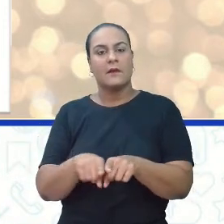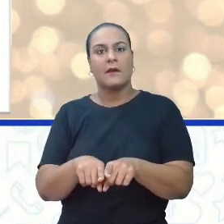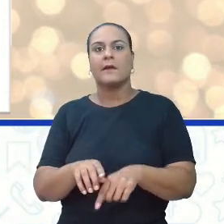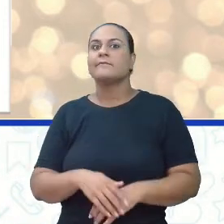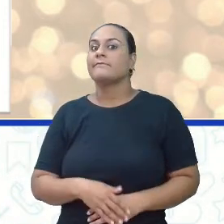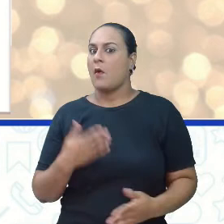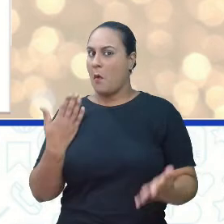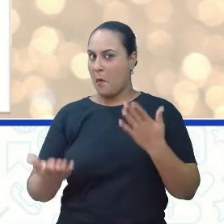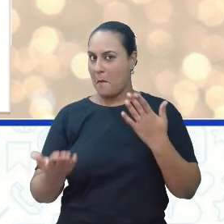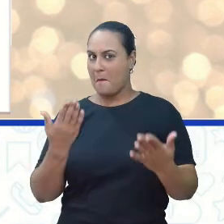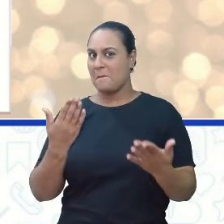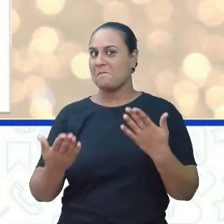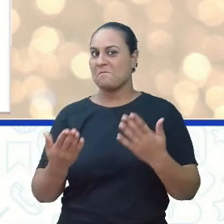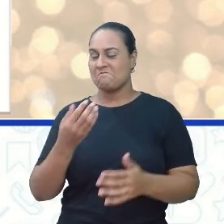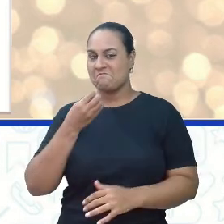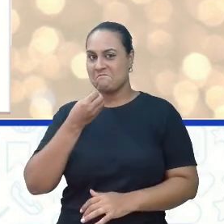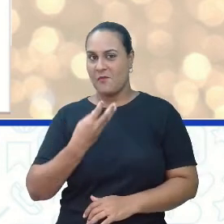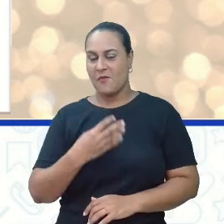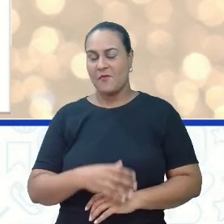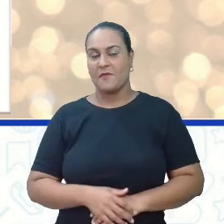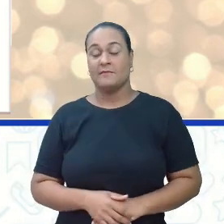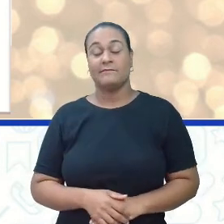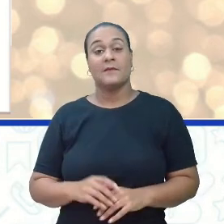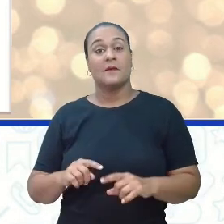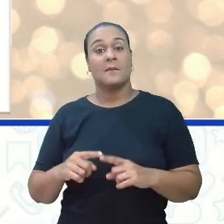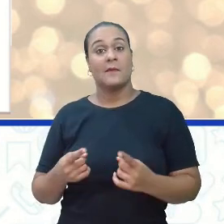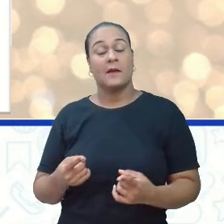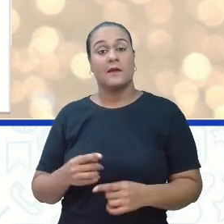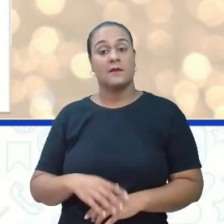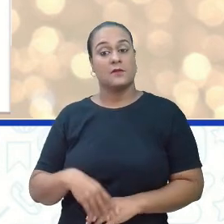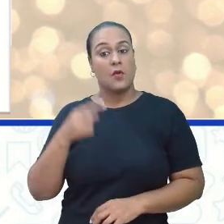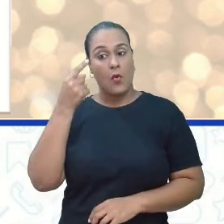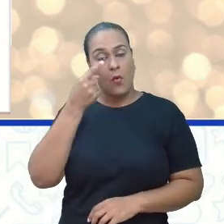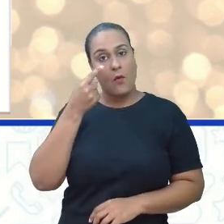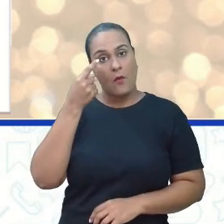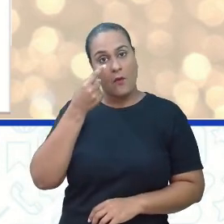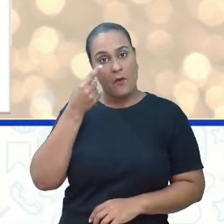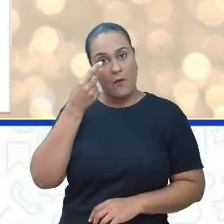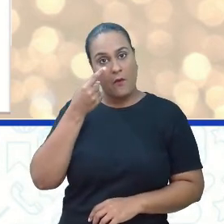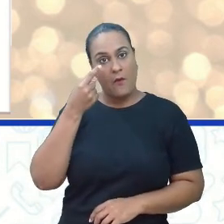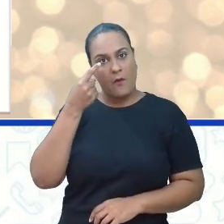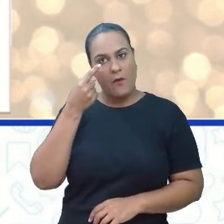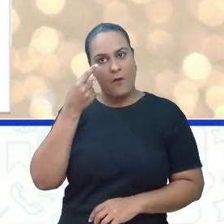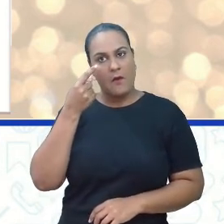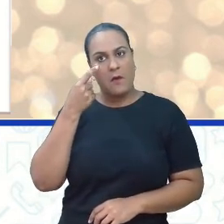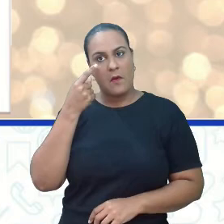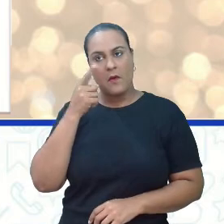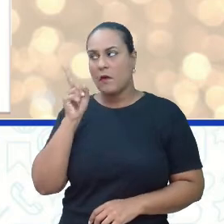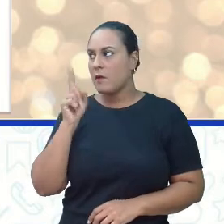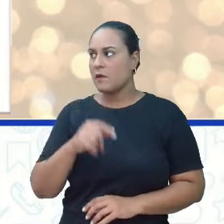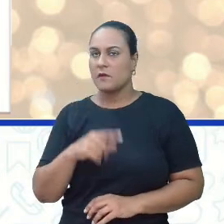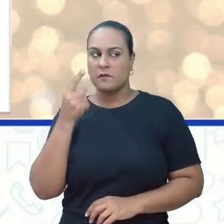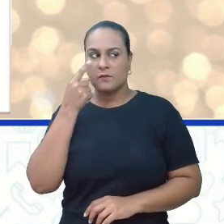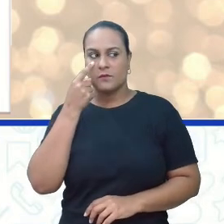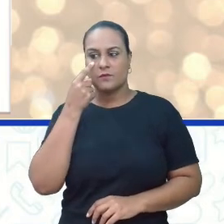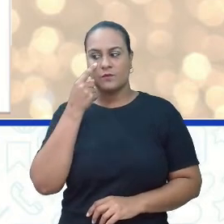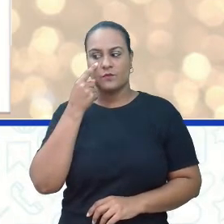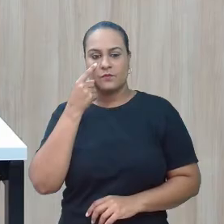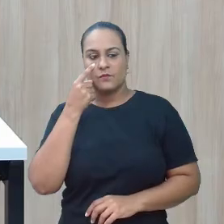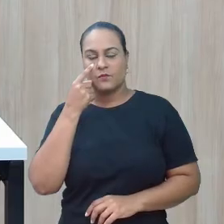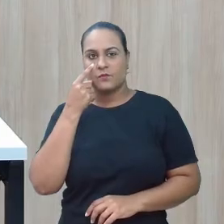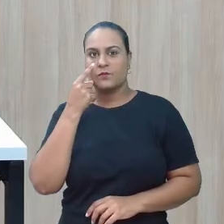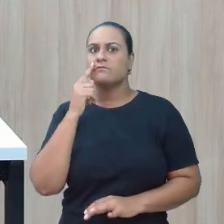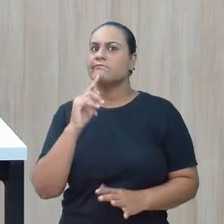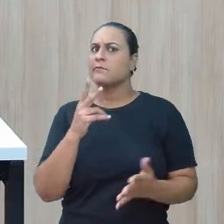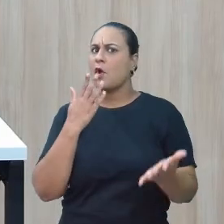boa comparação, né? Só que aí a questão dos nossos olhos, como eu estou colocando aí de um lado para o outro, podemos comparar até mesmo a uma